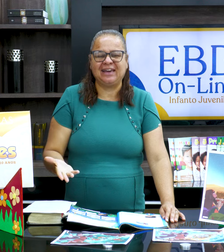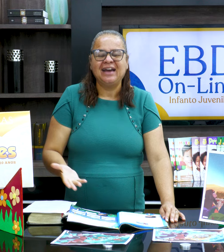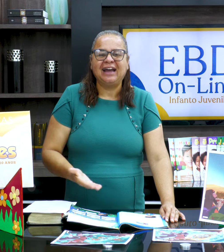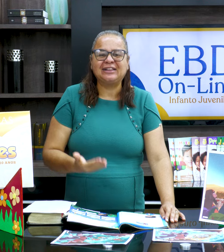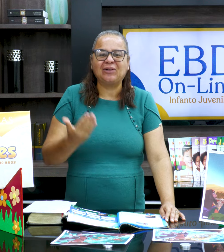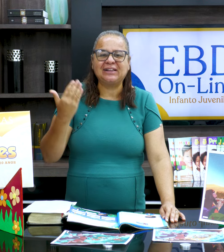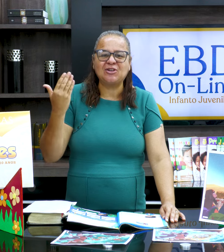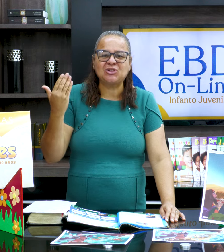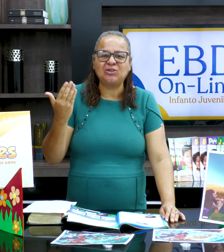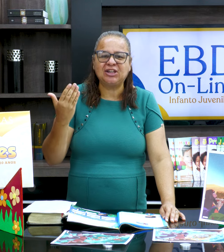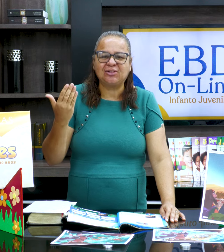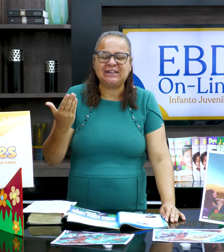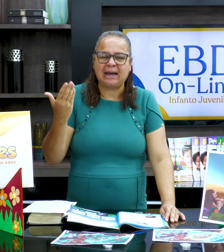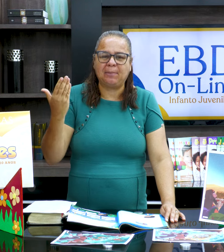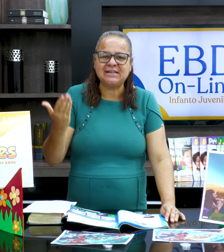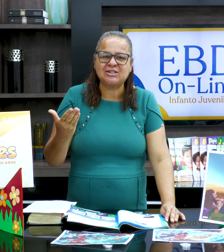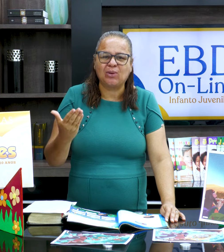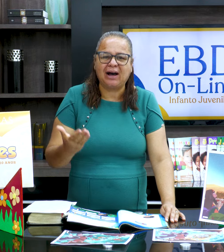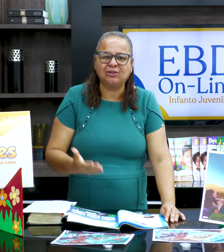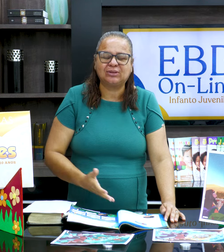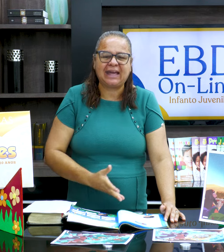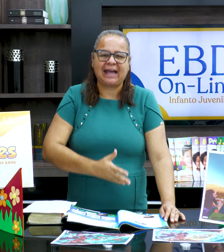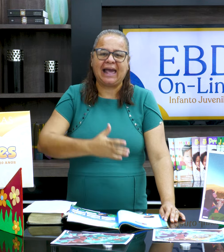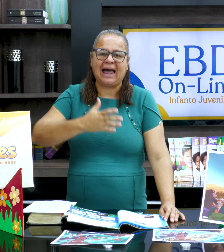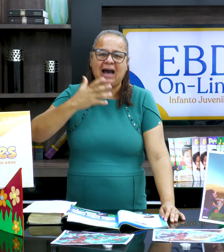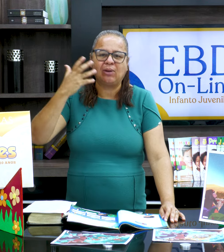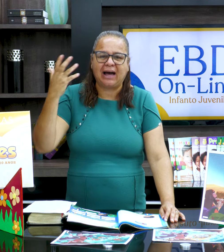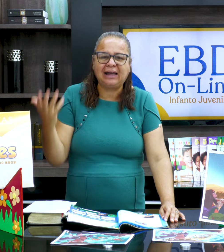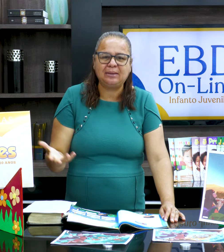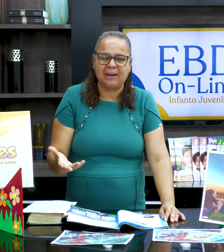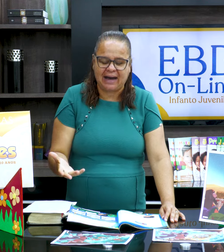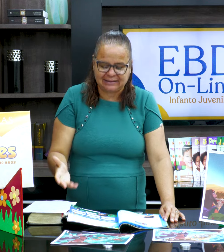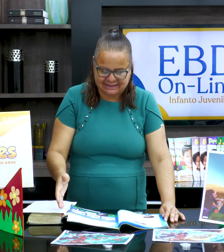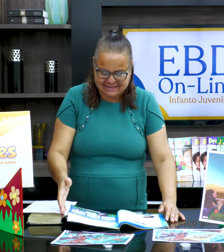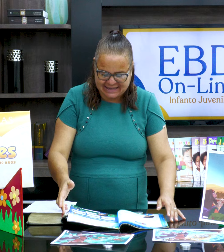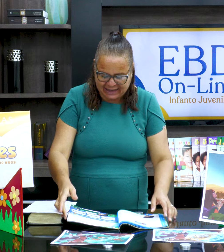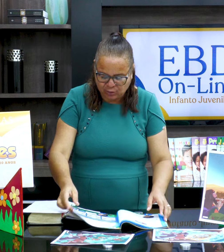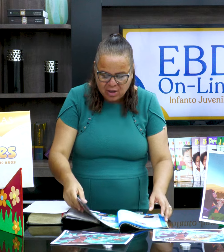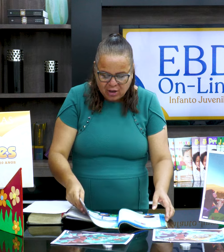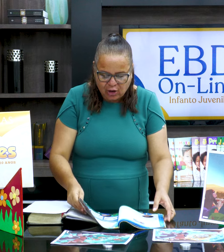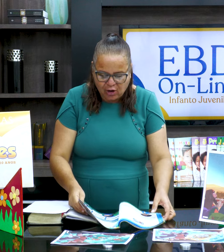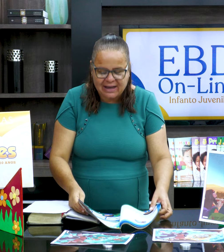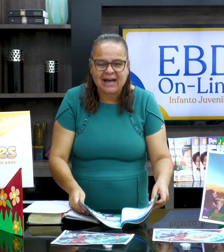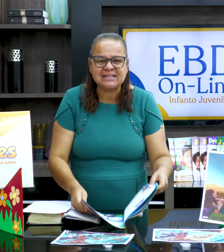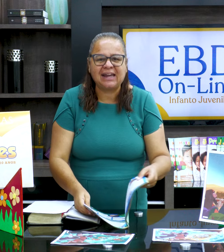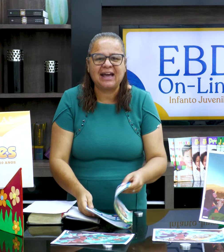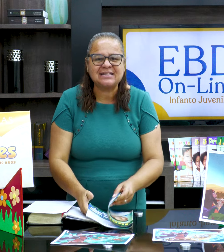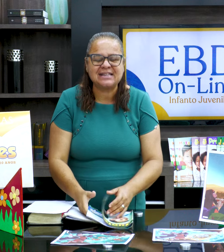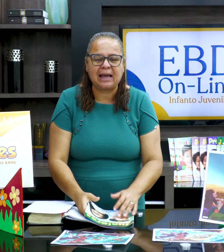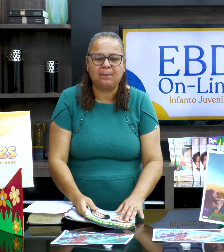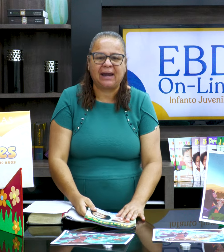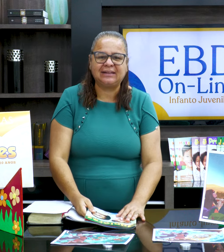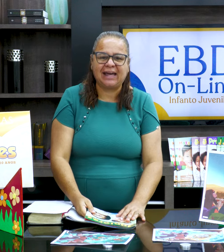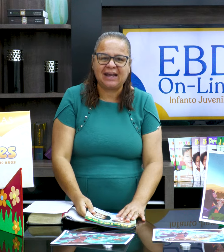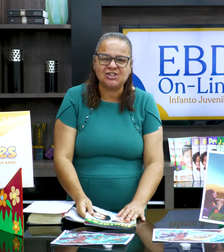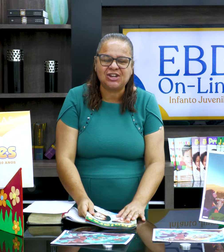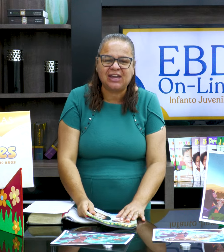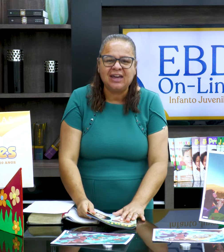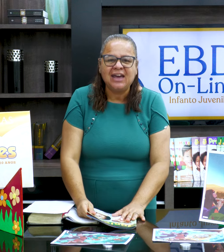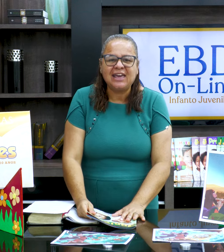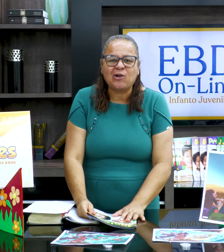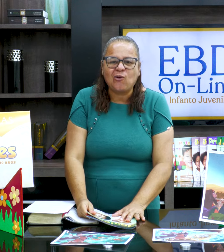pode fazer então que Deus continue te abençoando tem aquela aula animada Tá certo colocar as crianças aí para